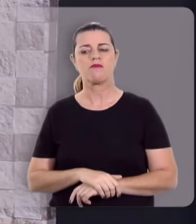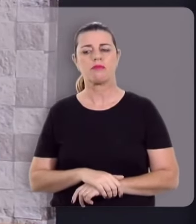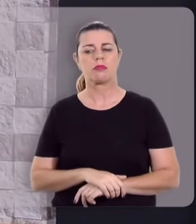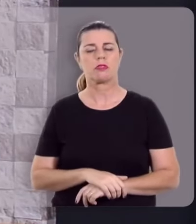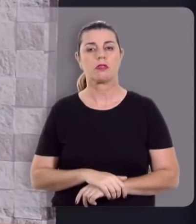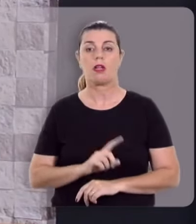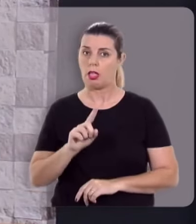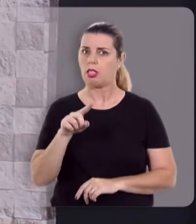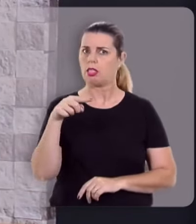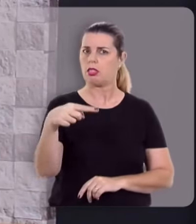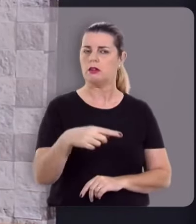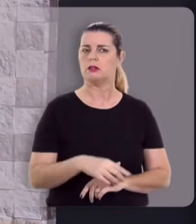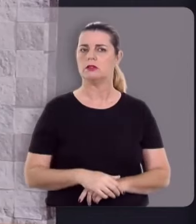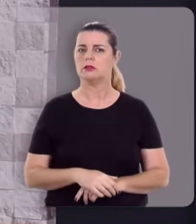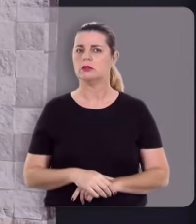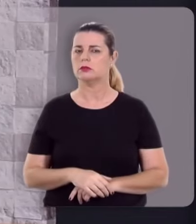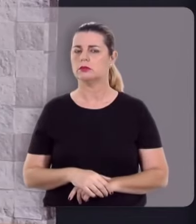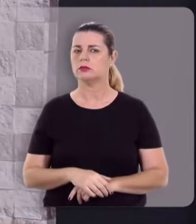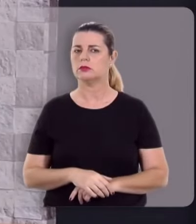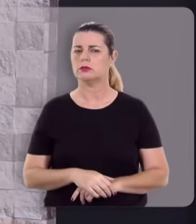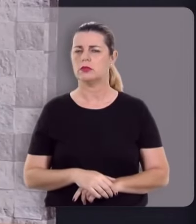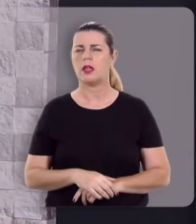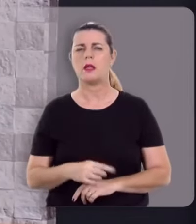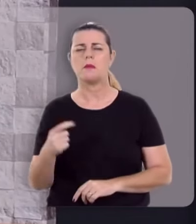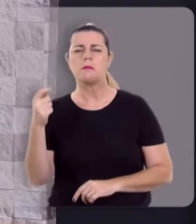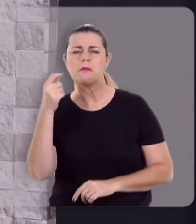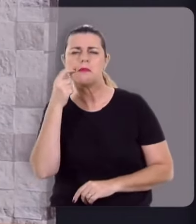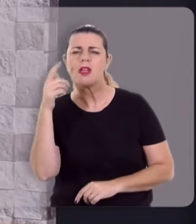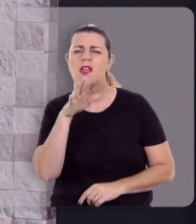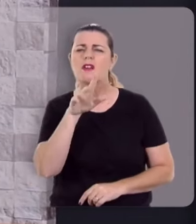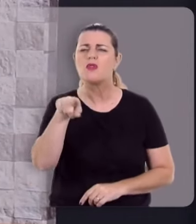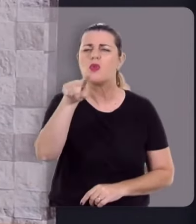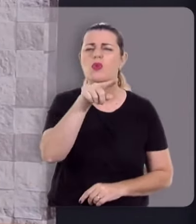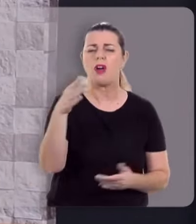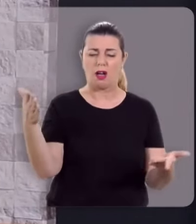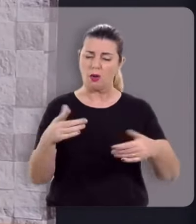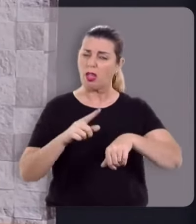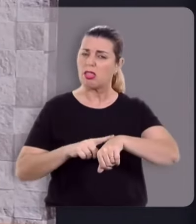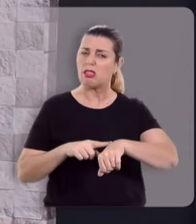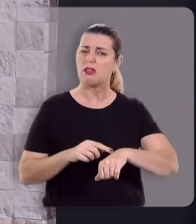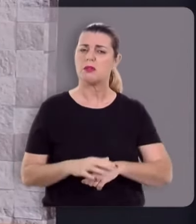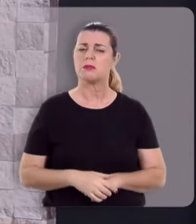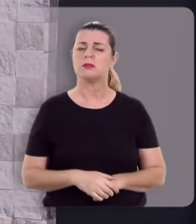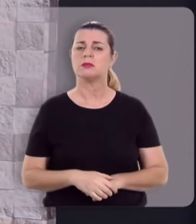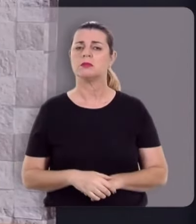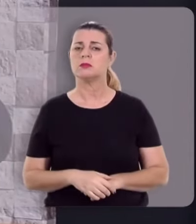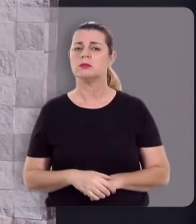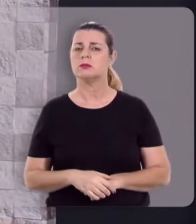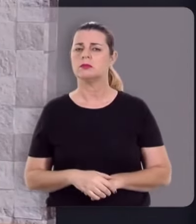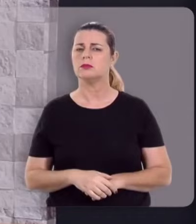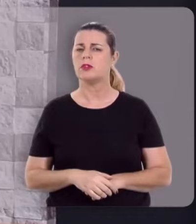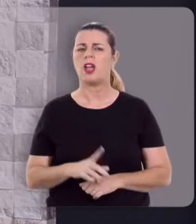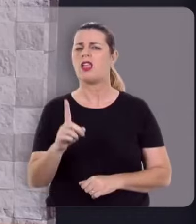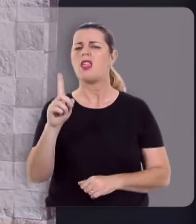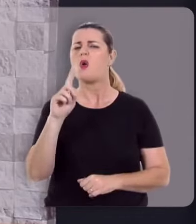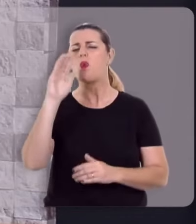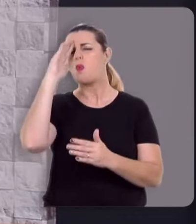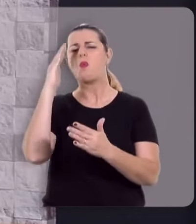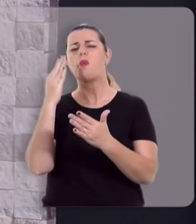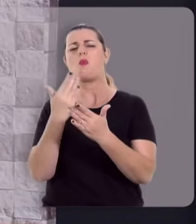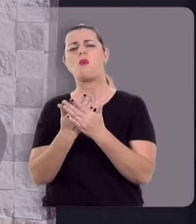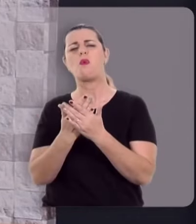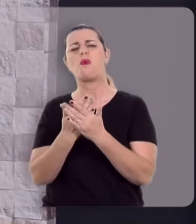Então, eu estou alertando você neste momento a não confiar